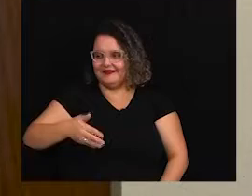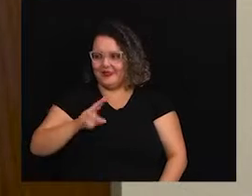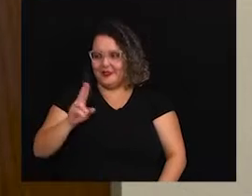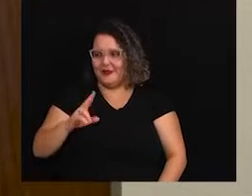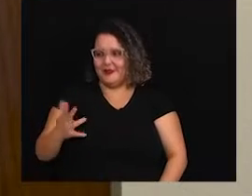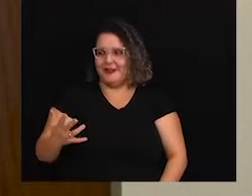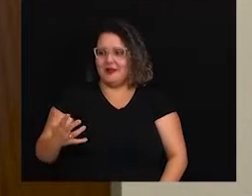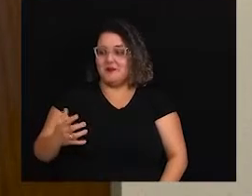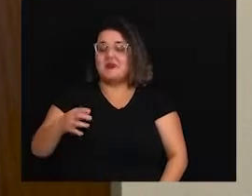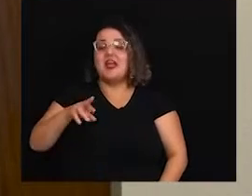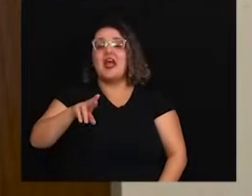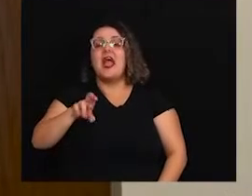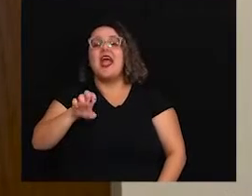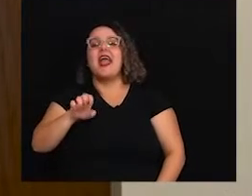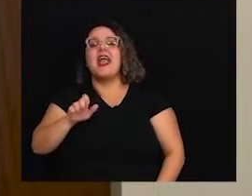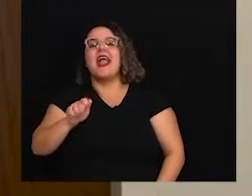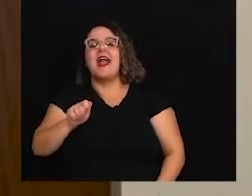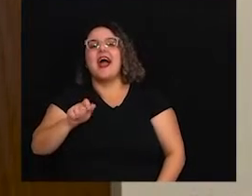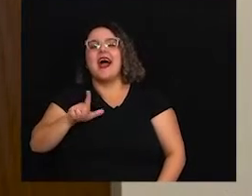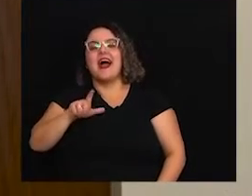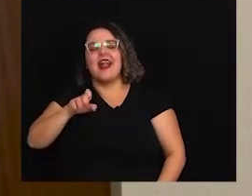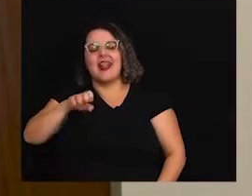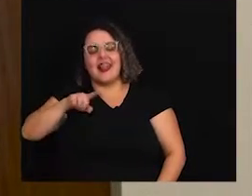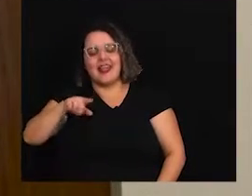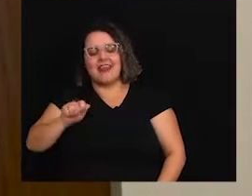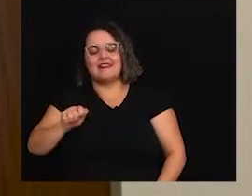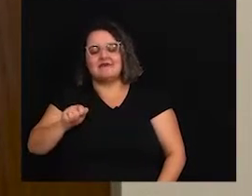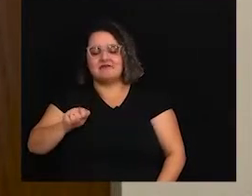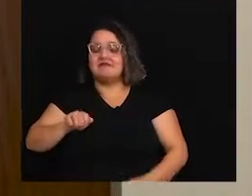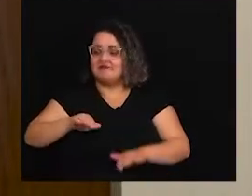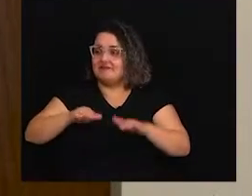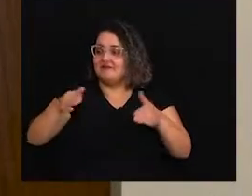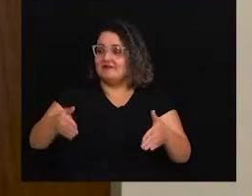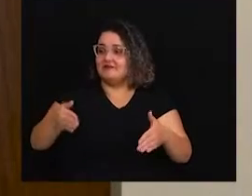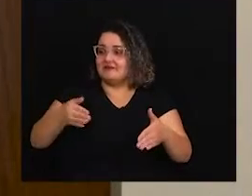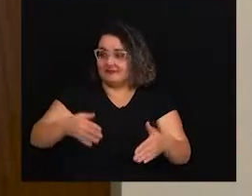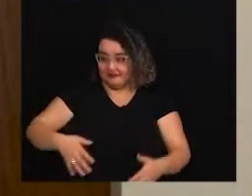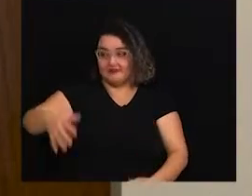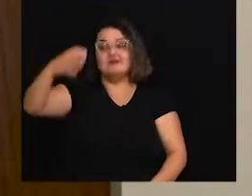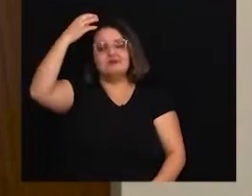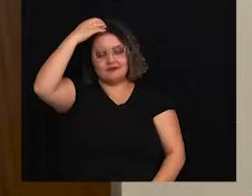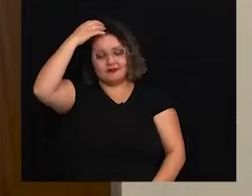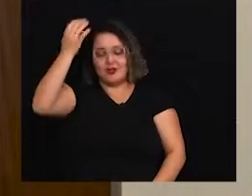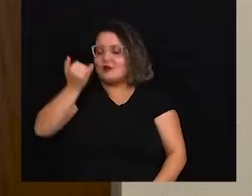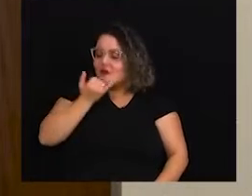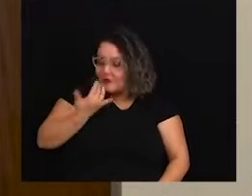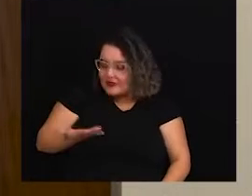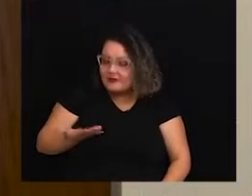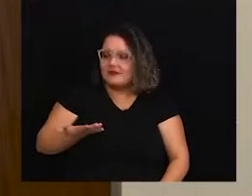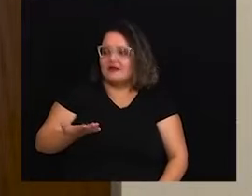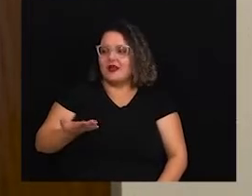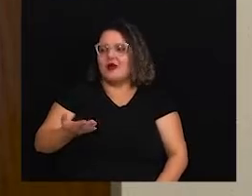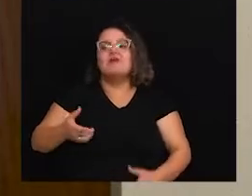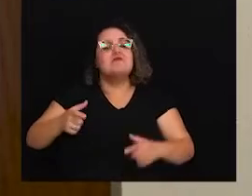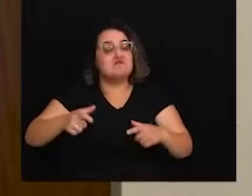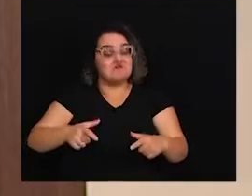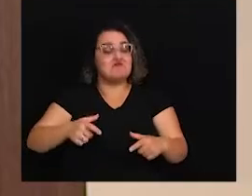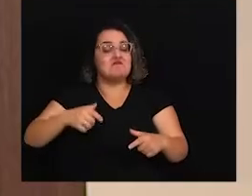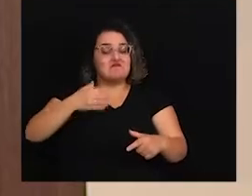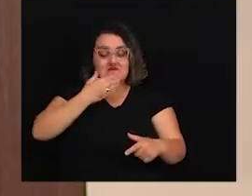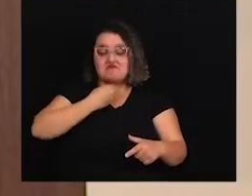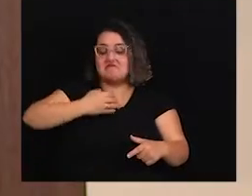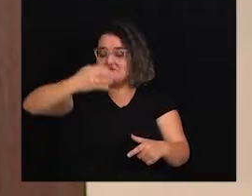maravilha aí que o nome já fala tudo, né? Realeza. Né? É um prato digno de realeza, opa, desculpa, prato digno de realeza mesmo, viu? Muito